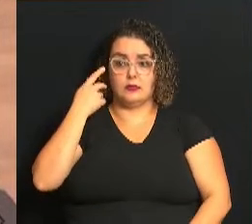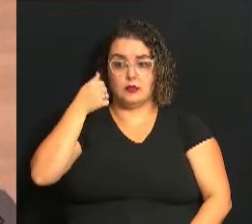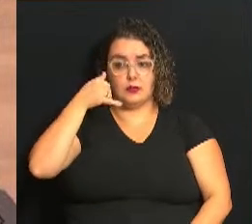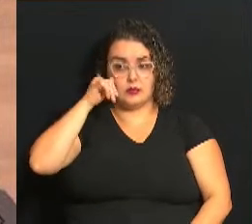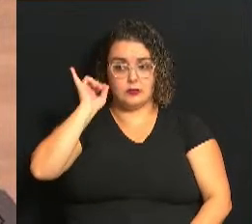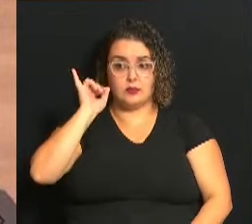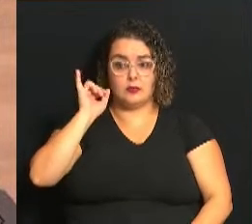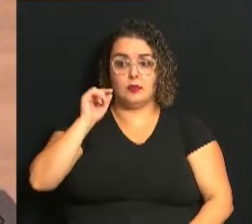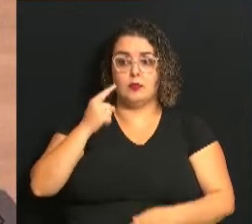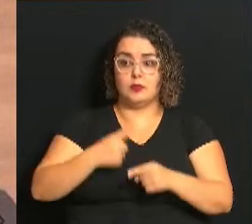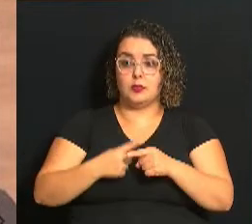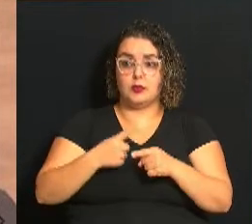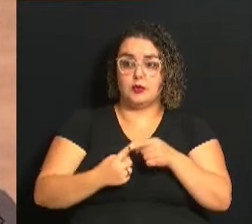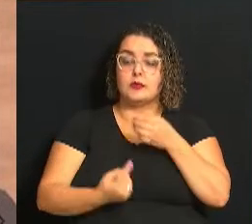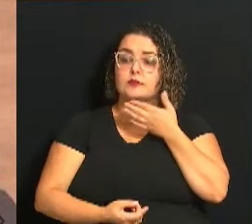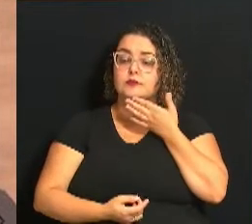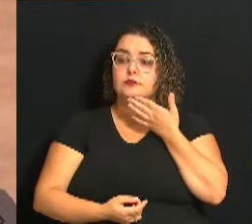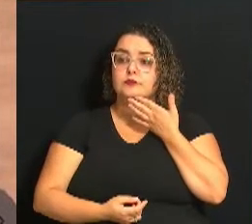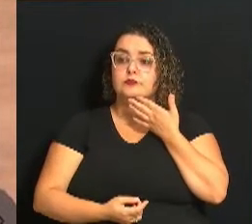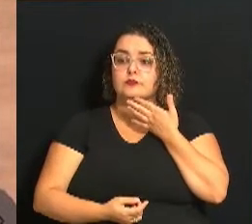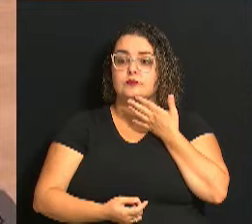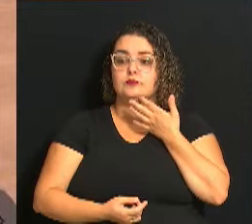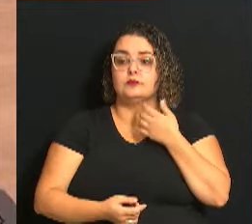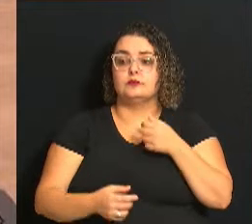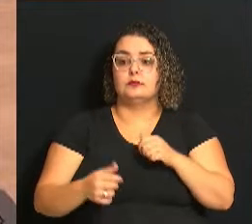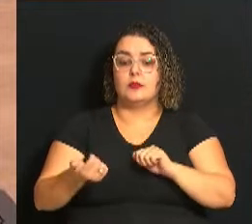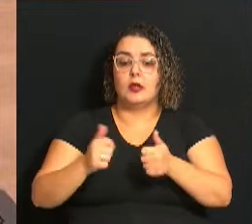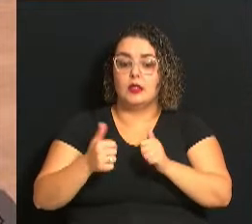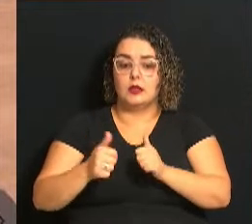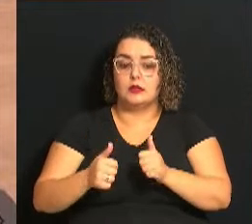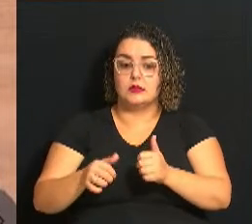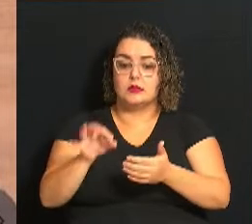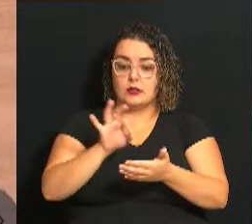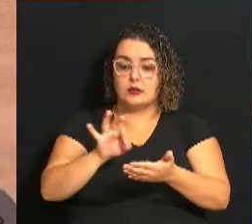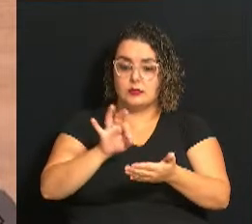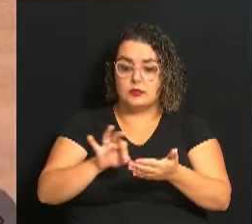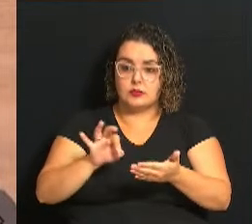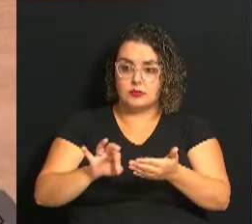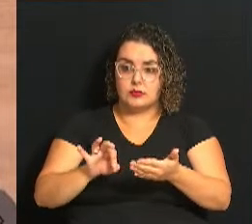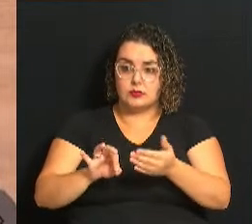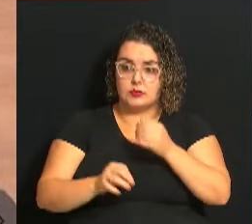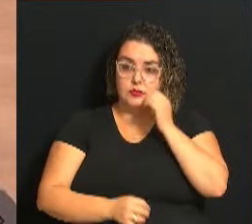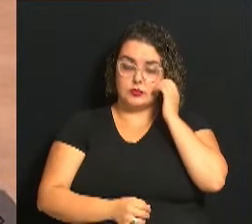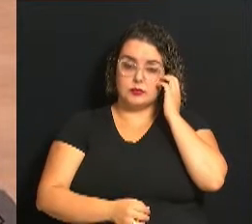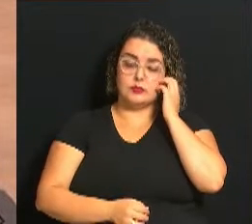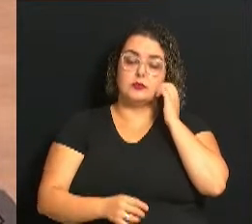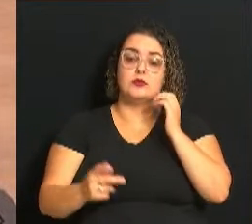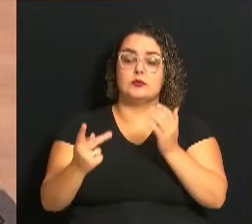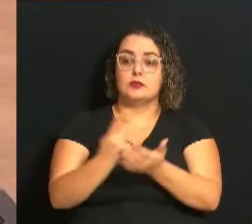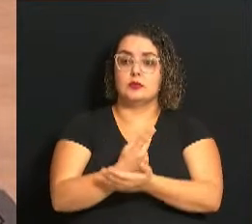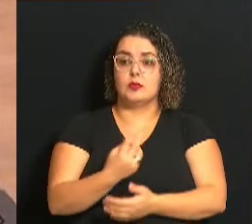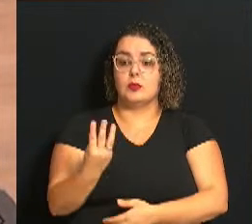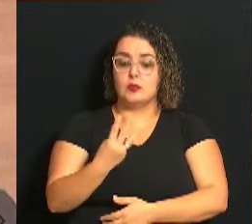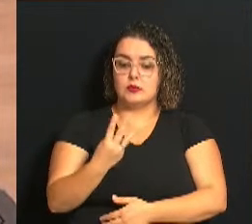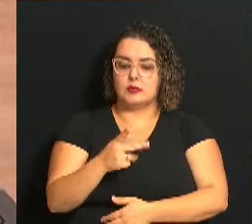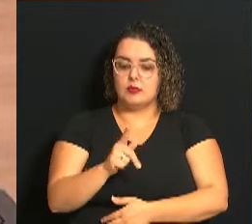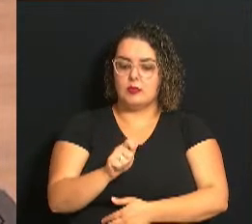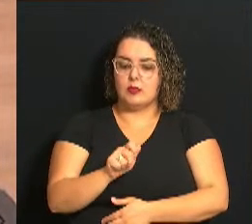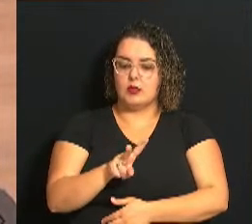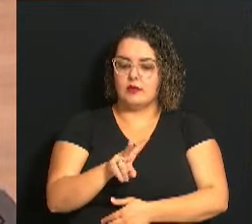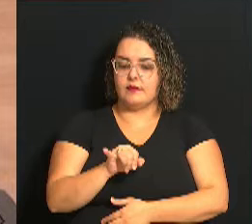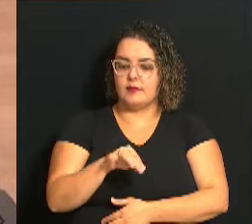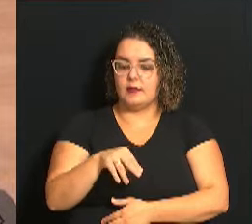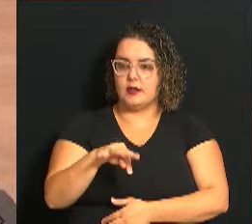para a gente poder analisar e corrigir algumas distorções. Né? Então, a questão do terceiro pavimento, realmente nós temos